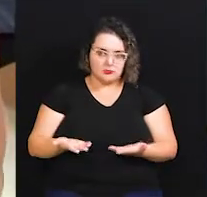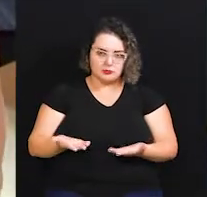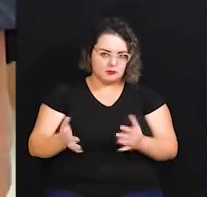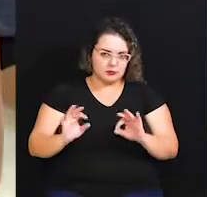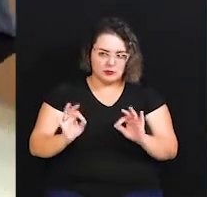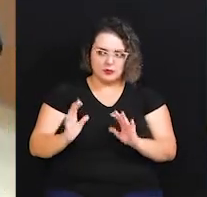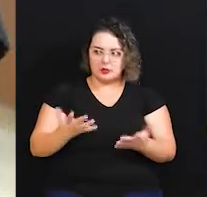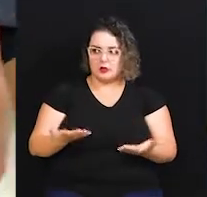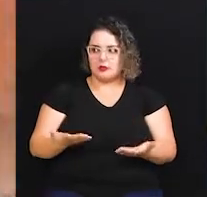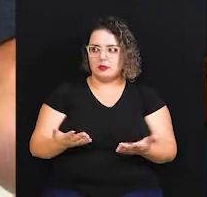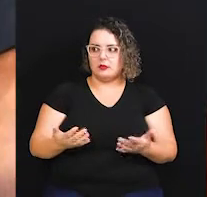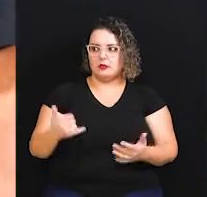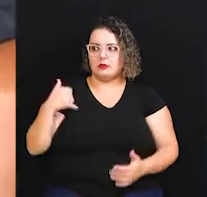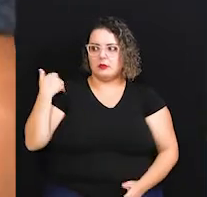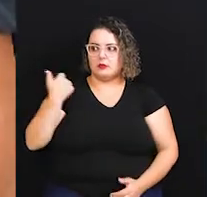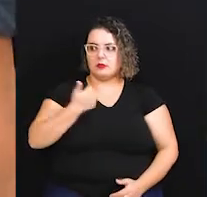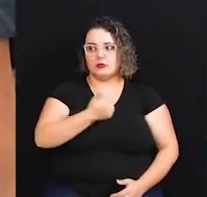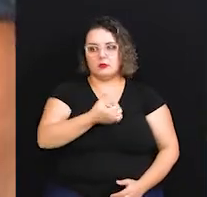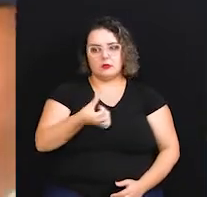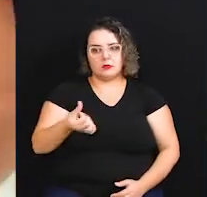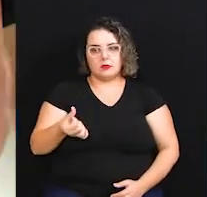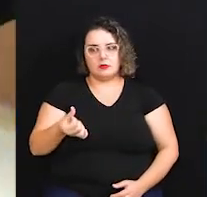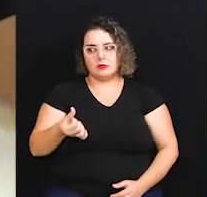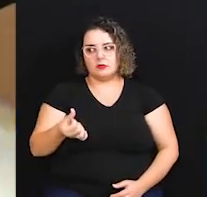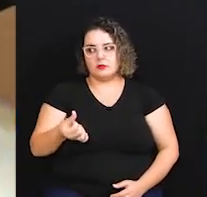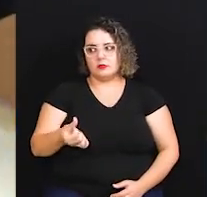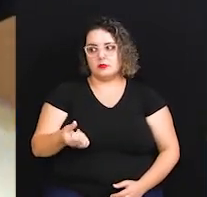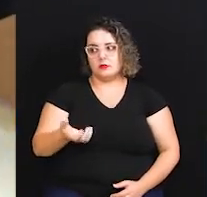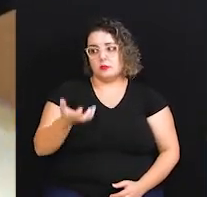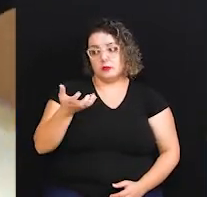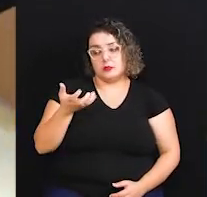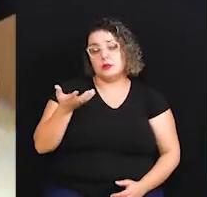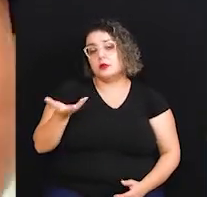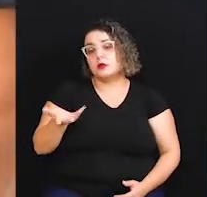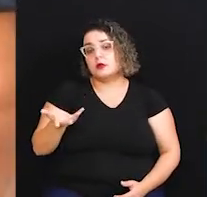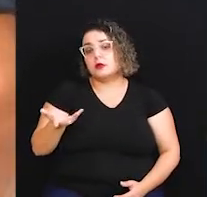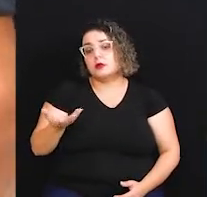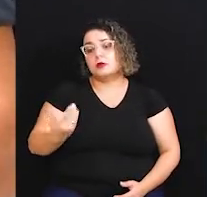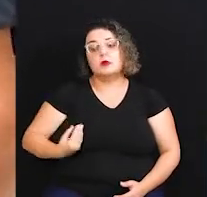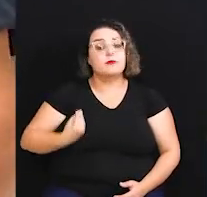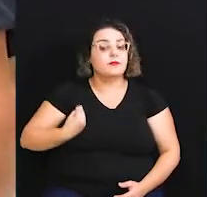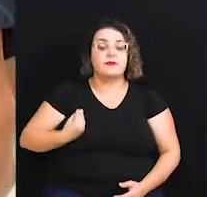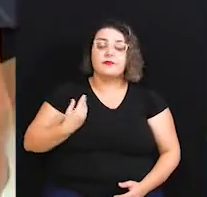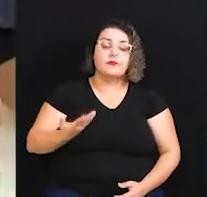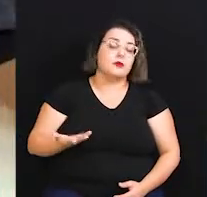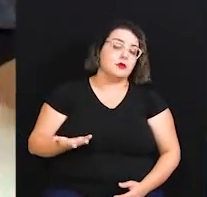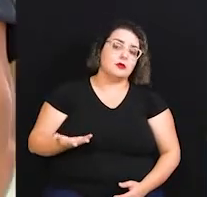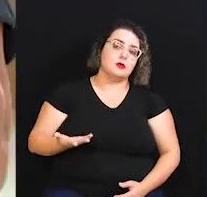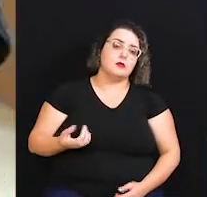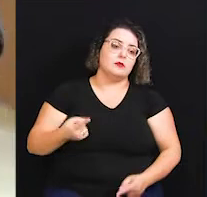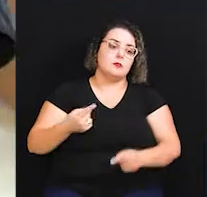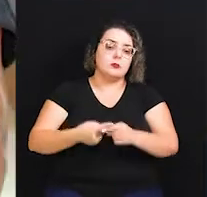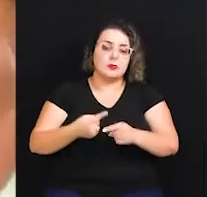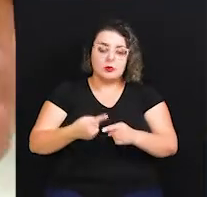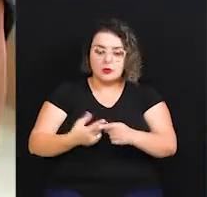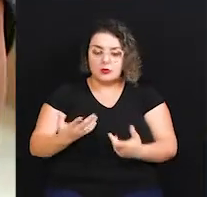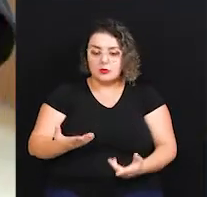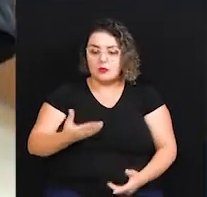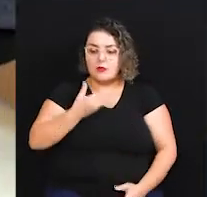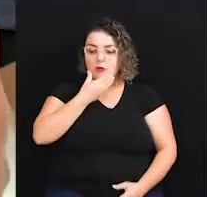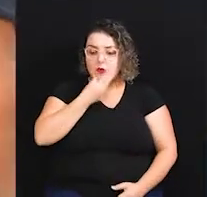projeto, lá com 16 anos, o que eu gostaria é de existir, porque os